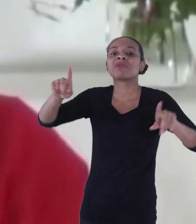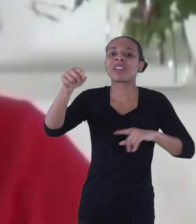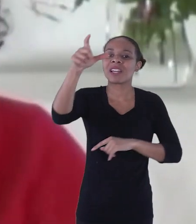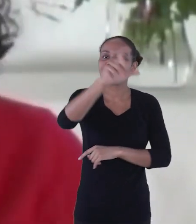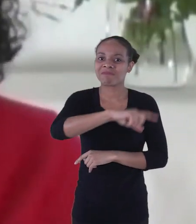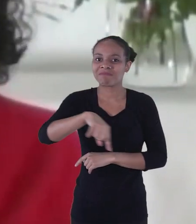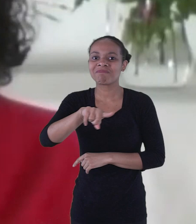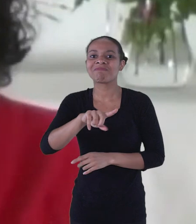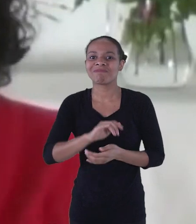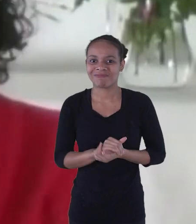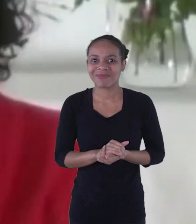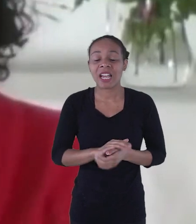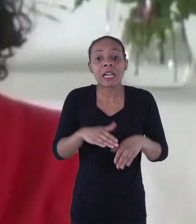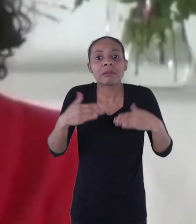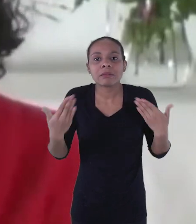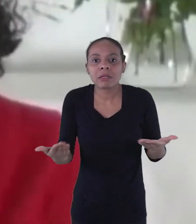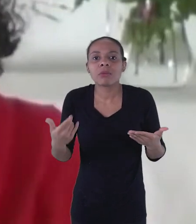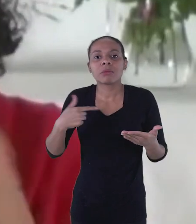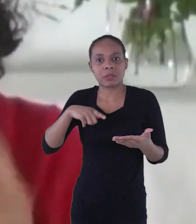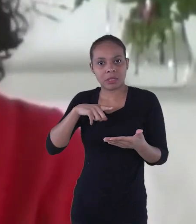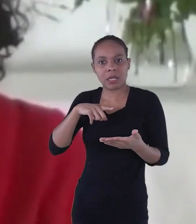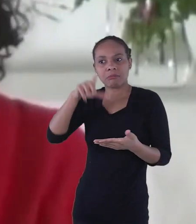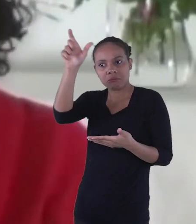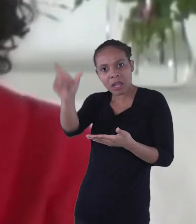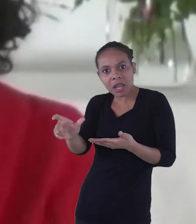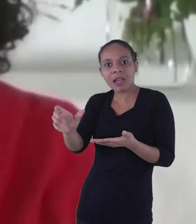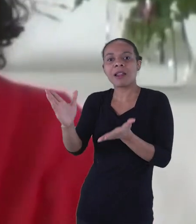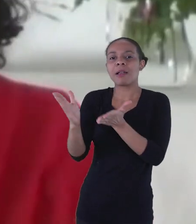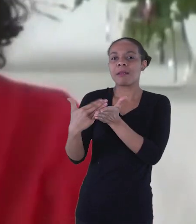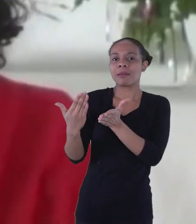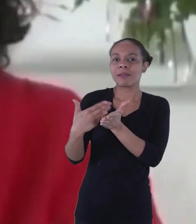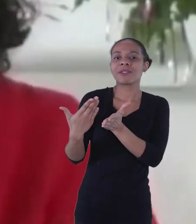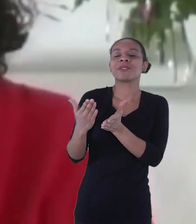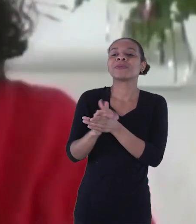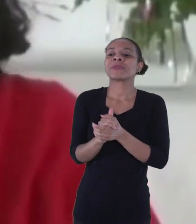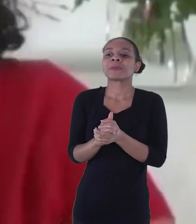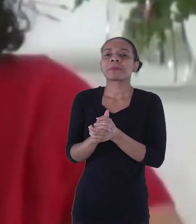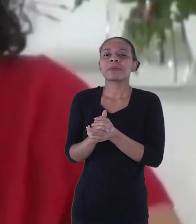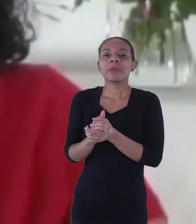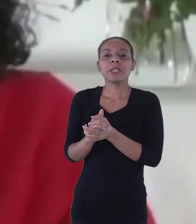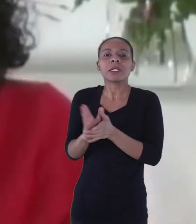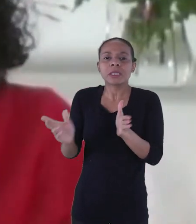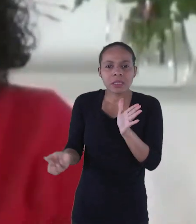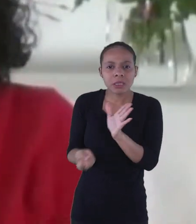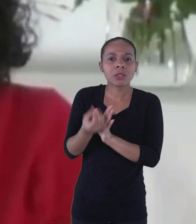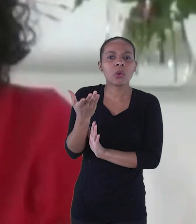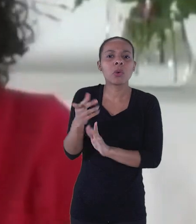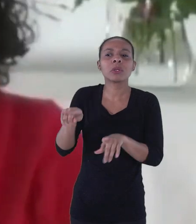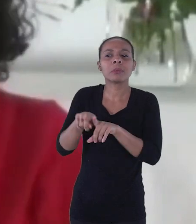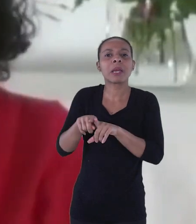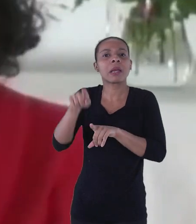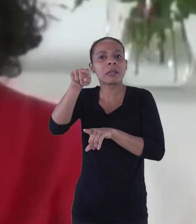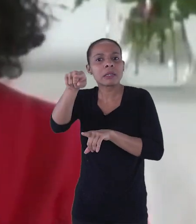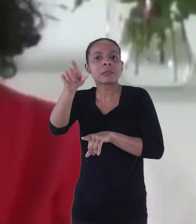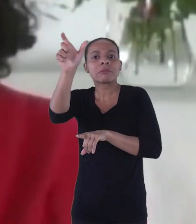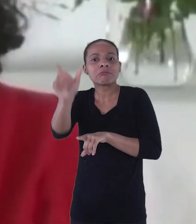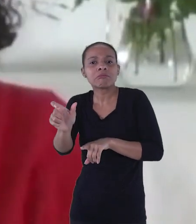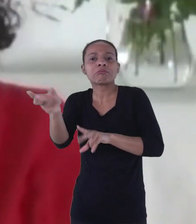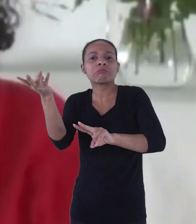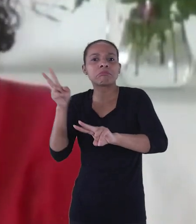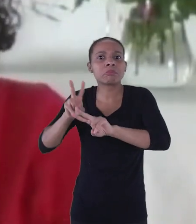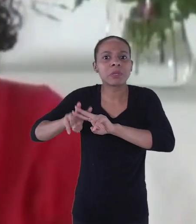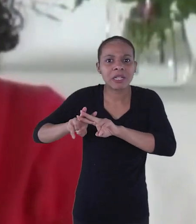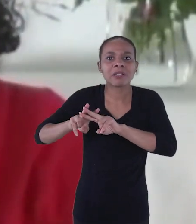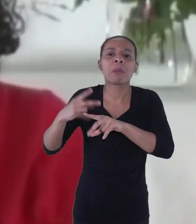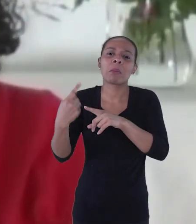em Sacramento, através dos livros que ela lê, de ser presa porque não era uma pessoa que deveria deter tanto